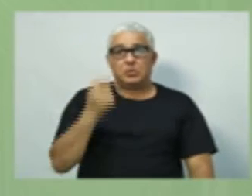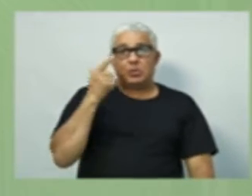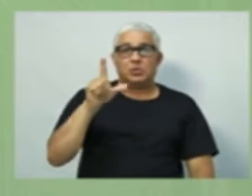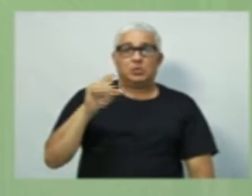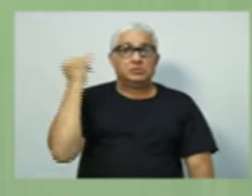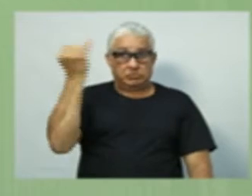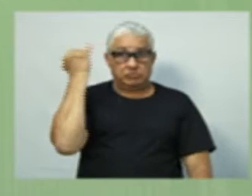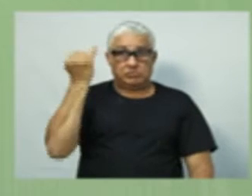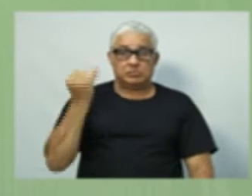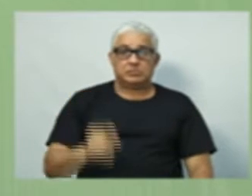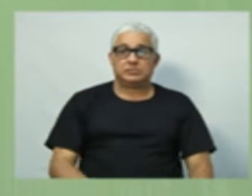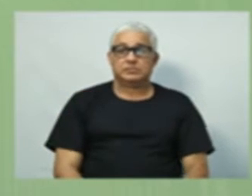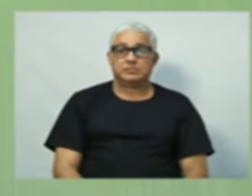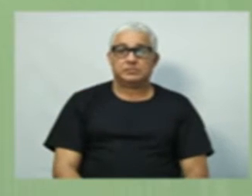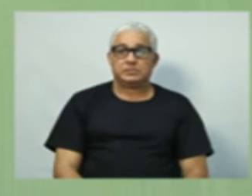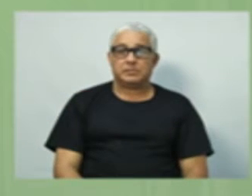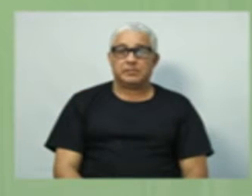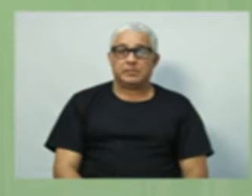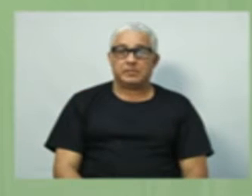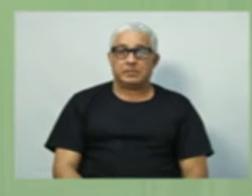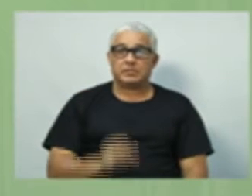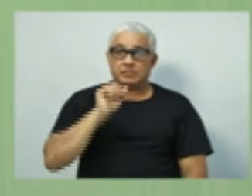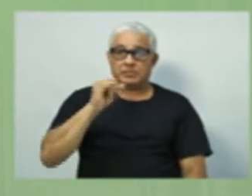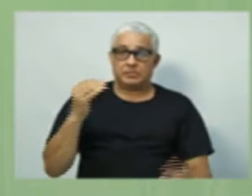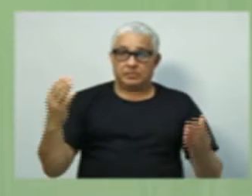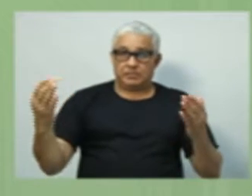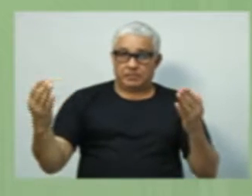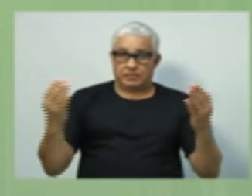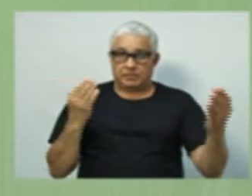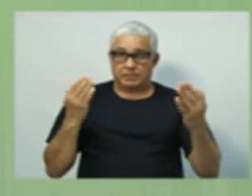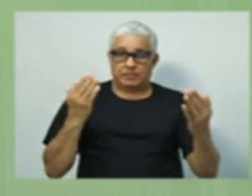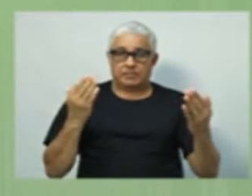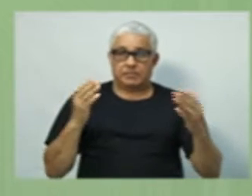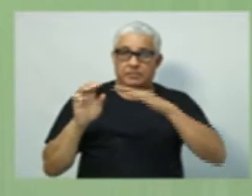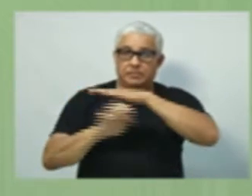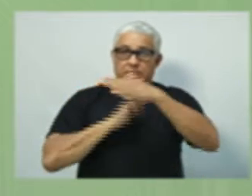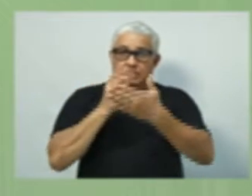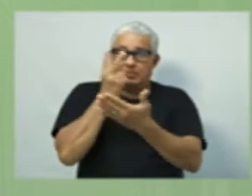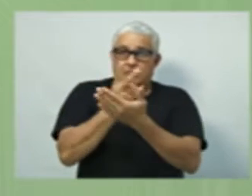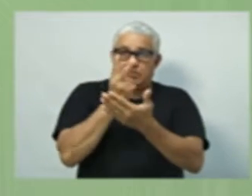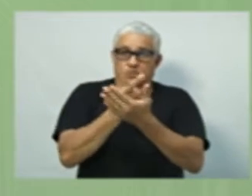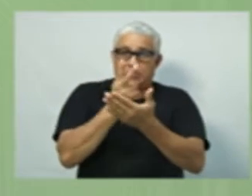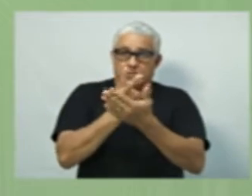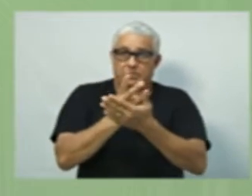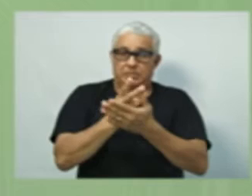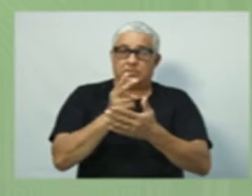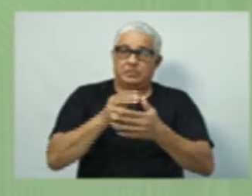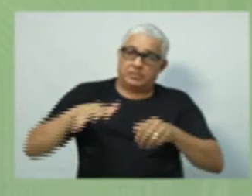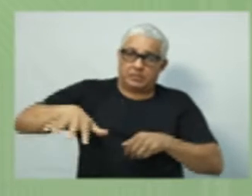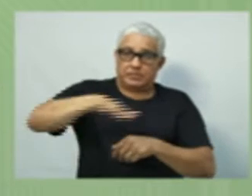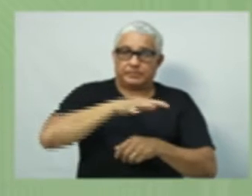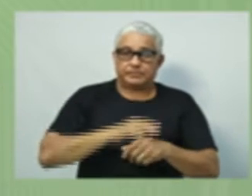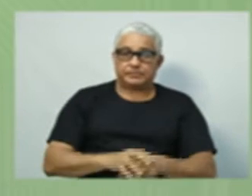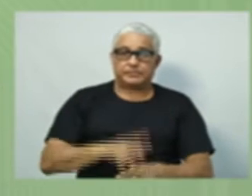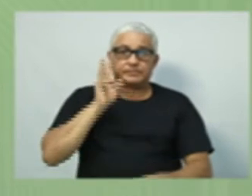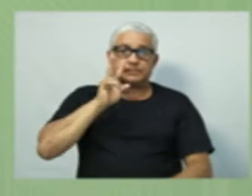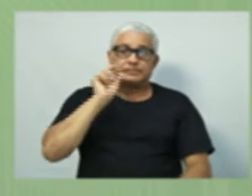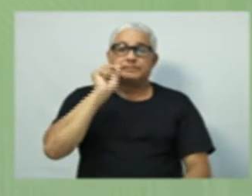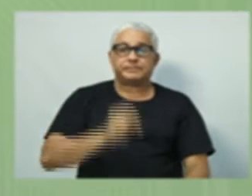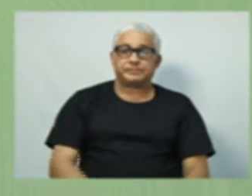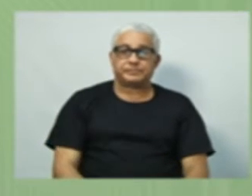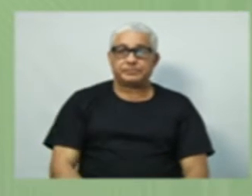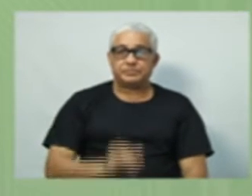interessante é se comparar com as empresas do mesmo setor que você atua vale lembrar que nos